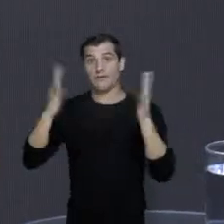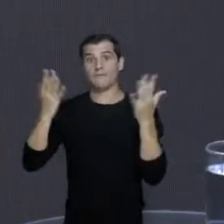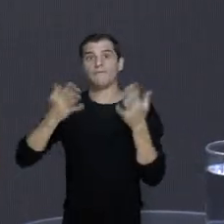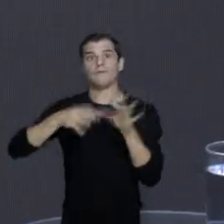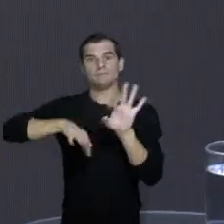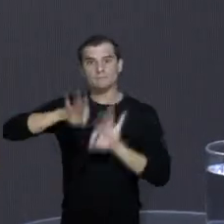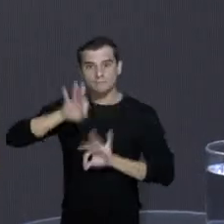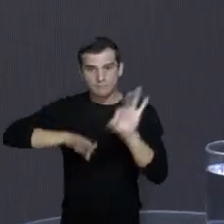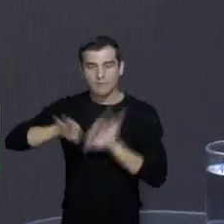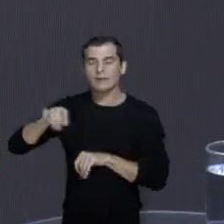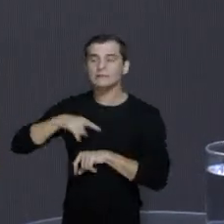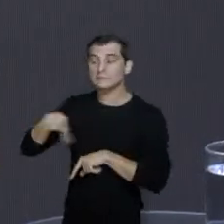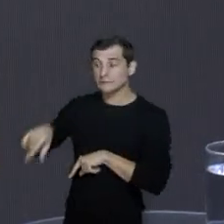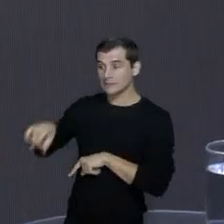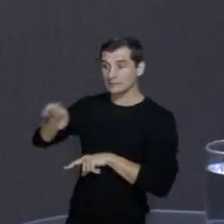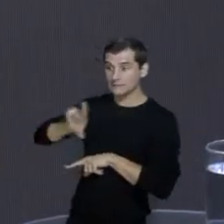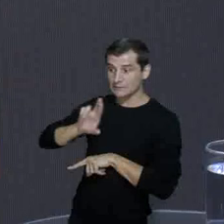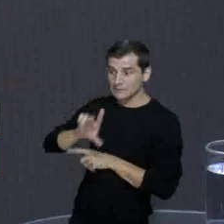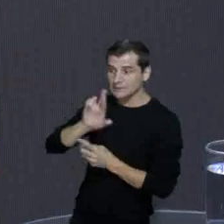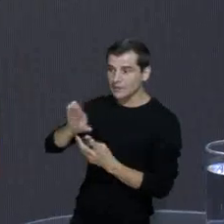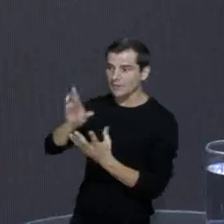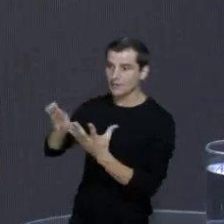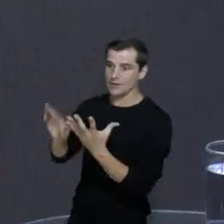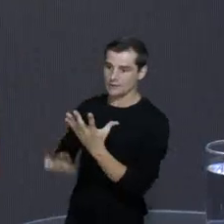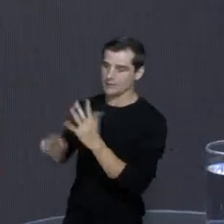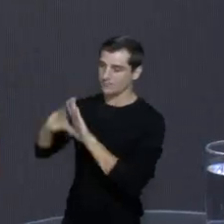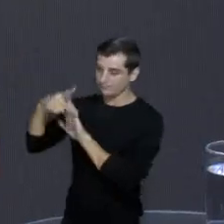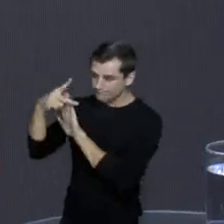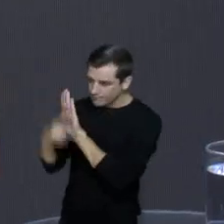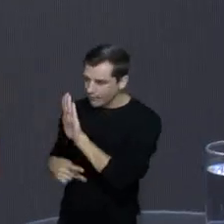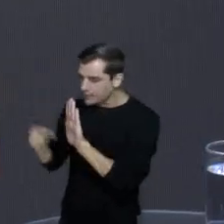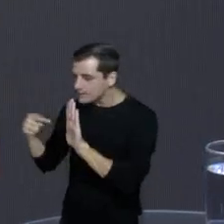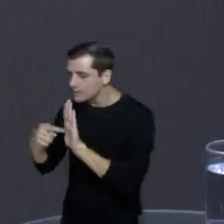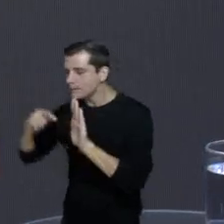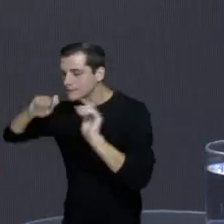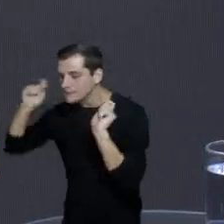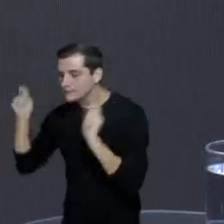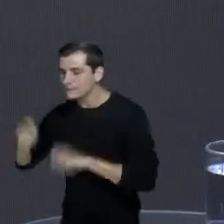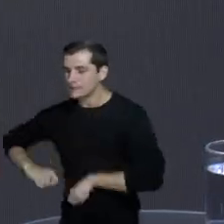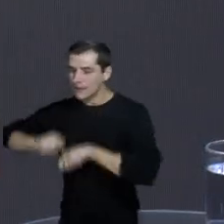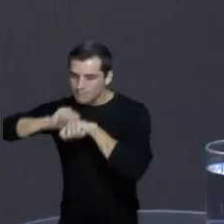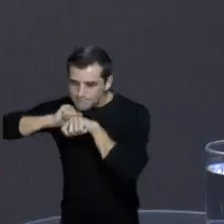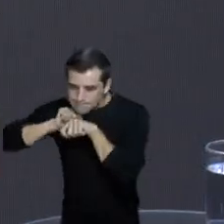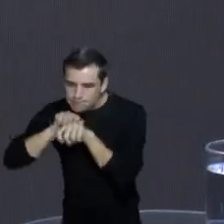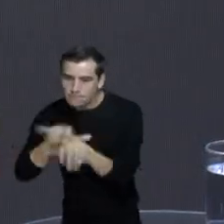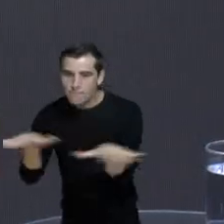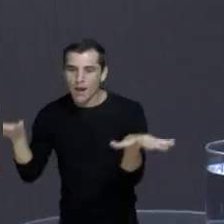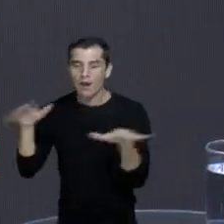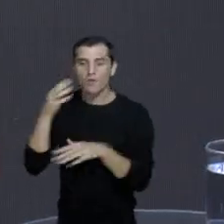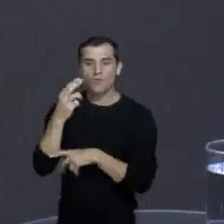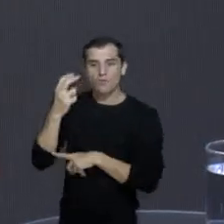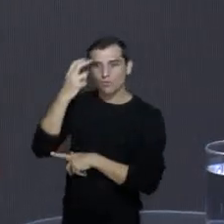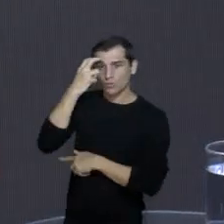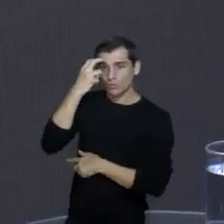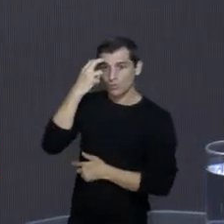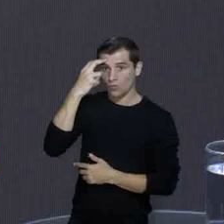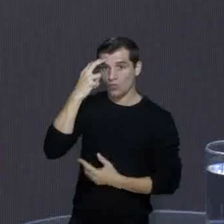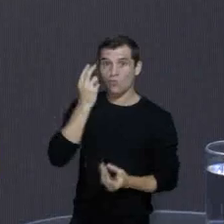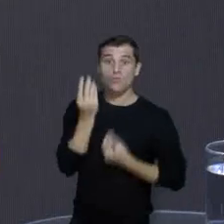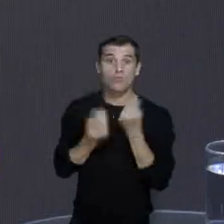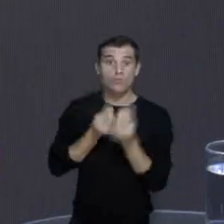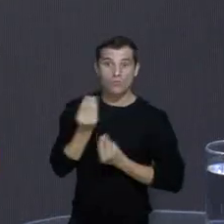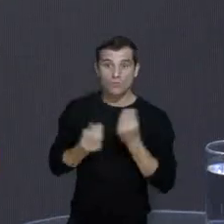quais eh a gente pode disseminar divulgar essa Cultura né do do da